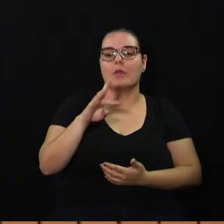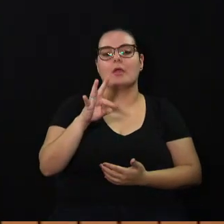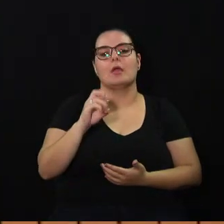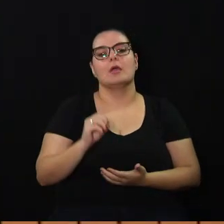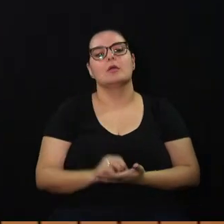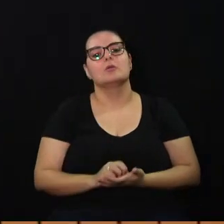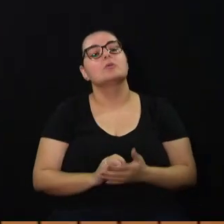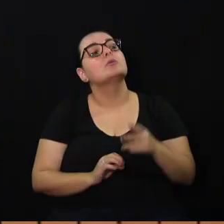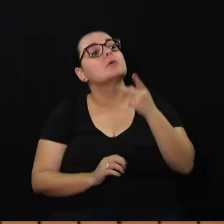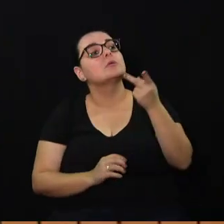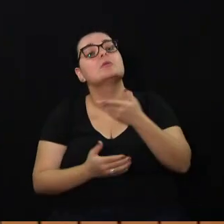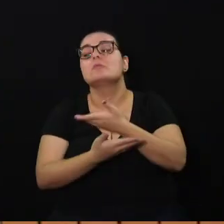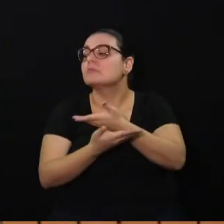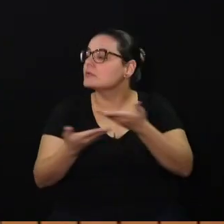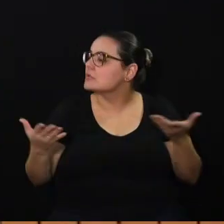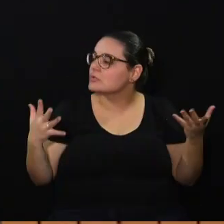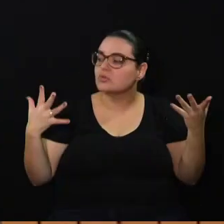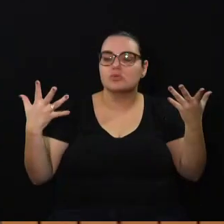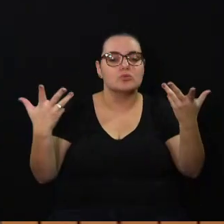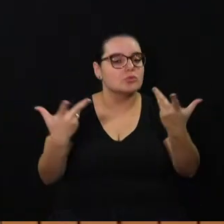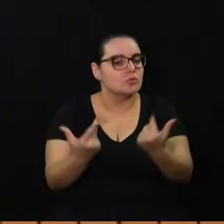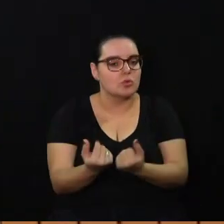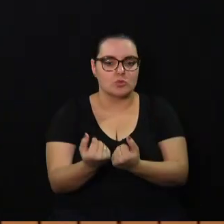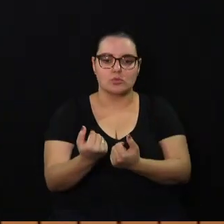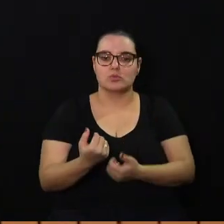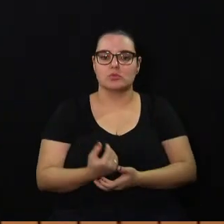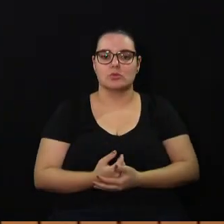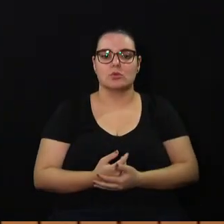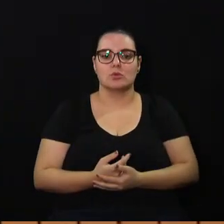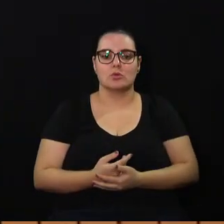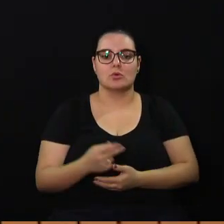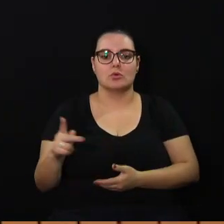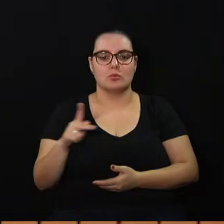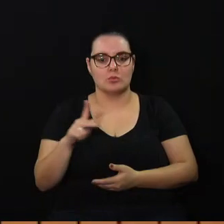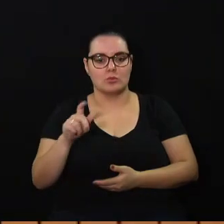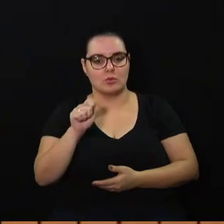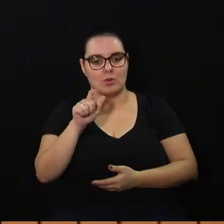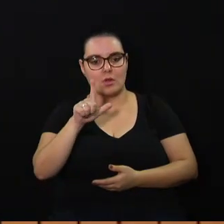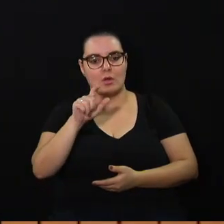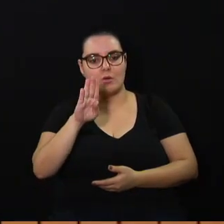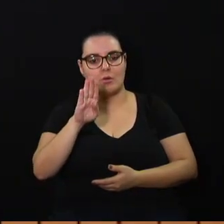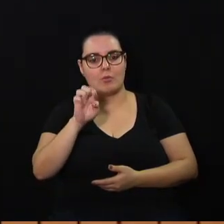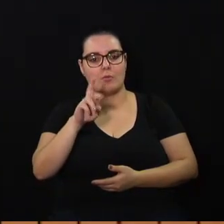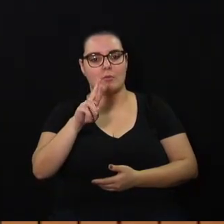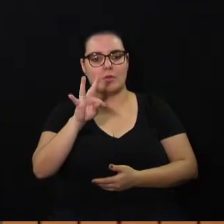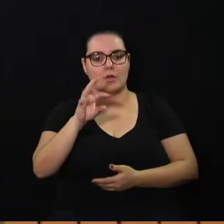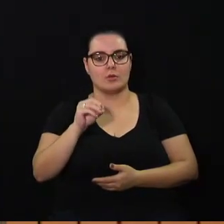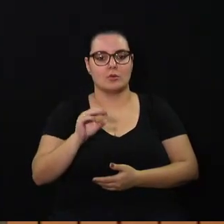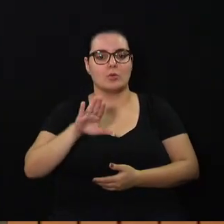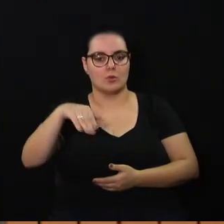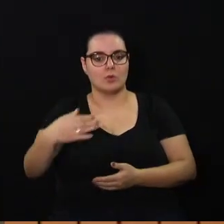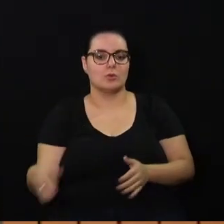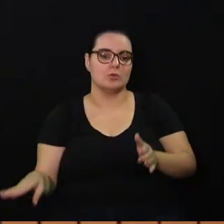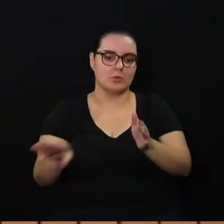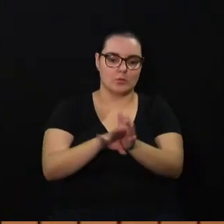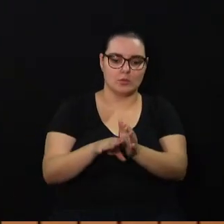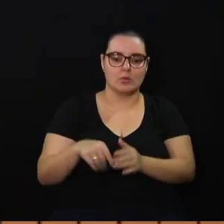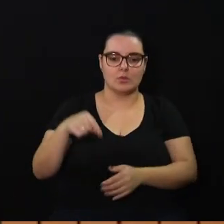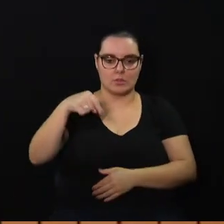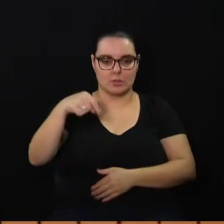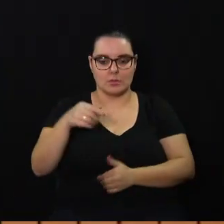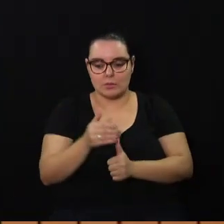dizer vocês todos aqui que o professor roberto logo quando cheguei nessa nessa casa eu assumia